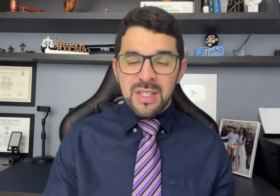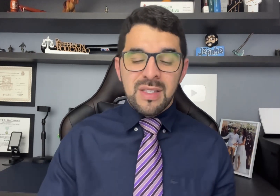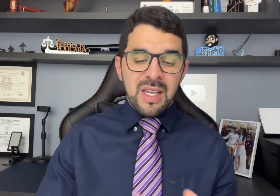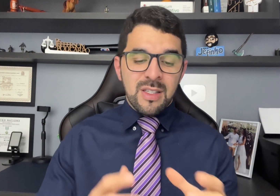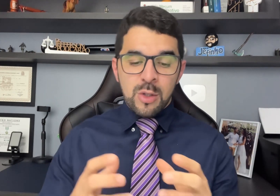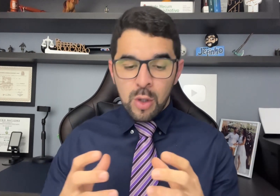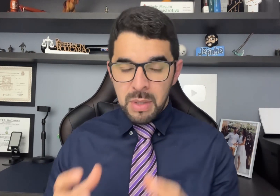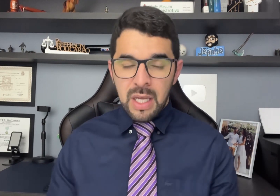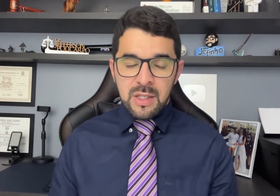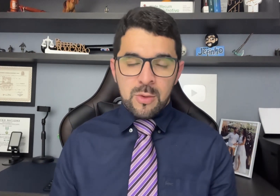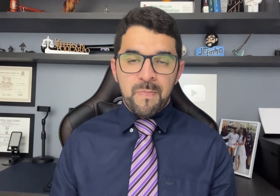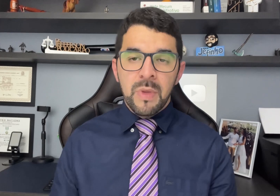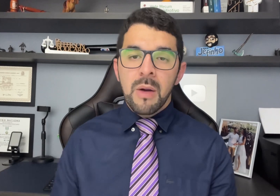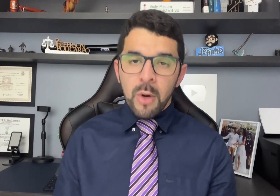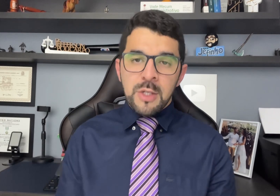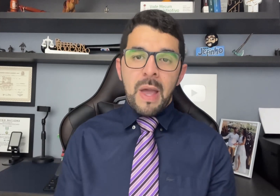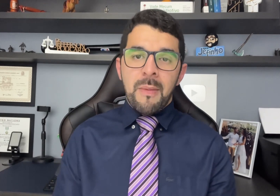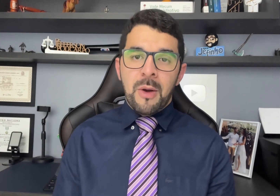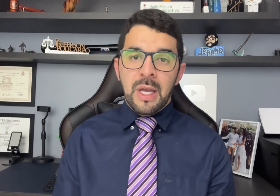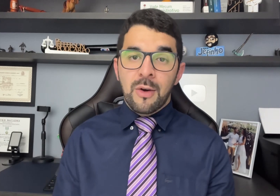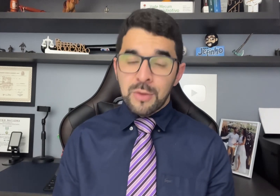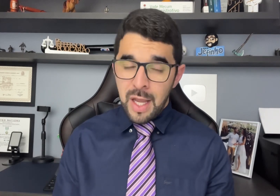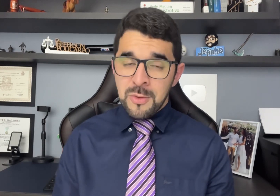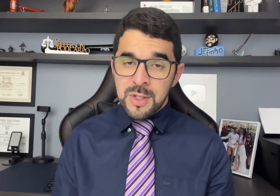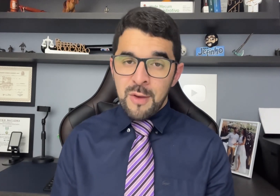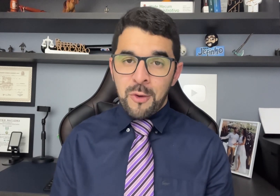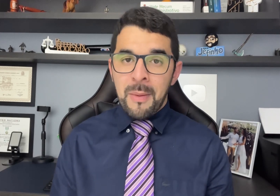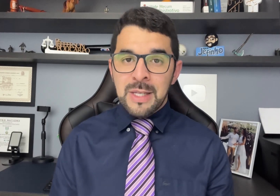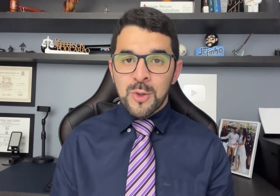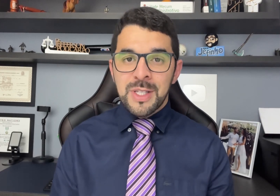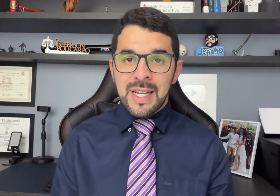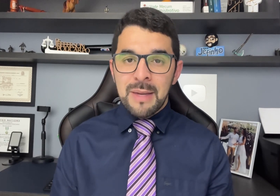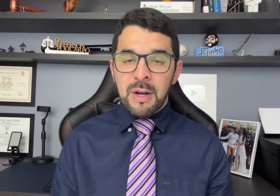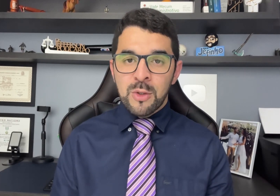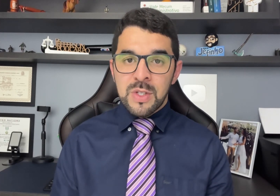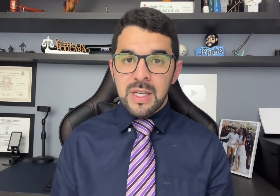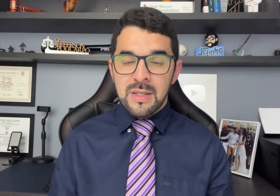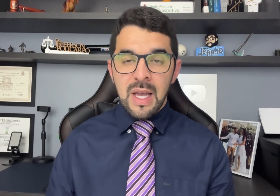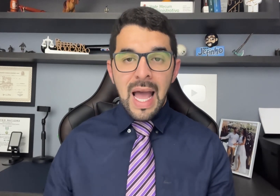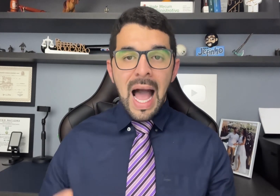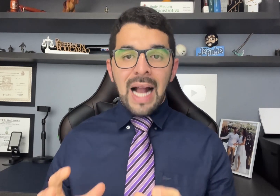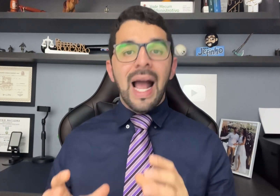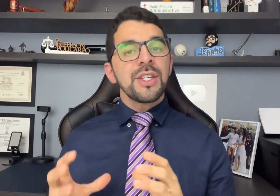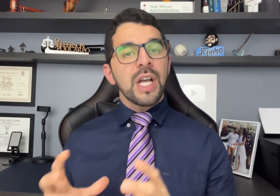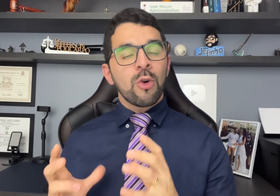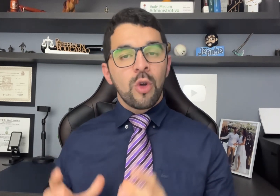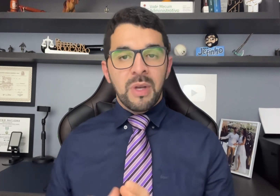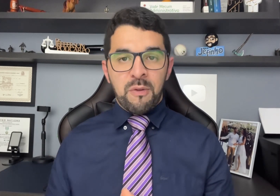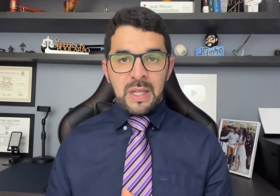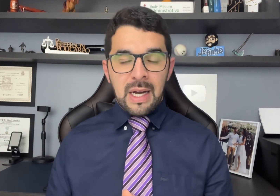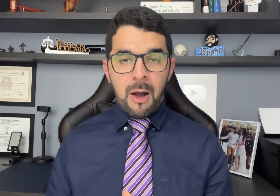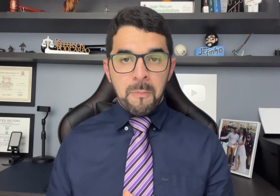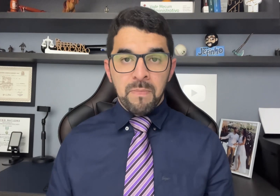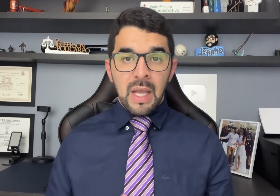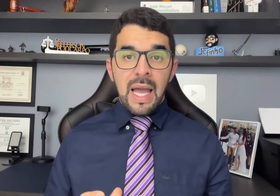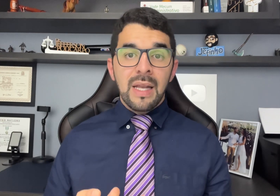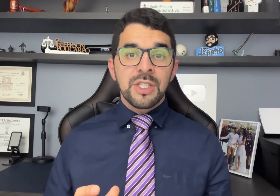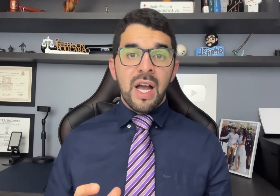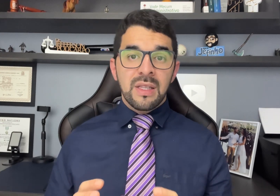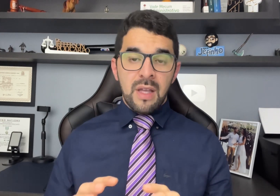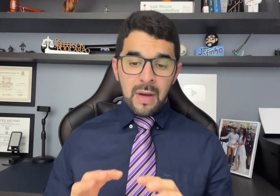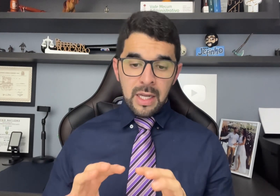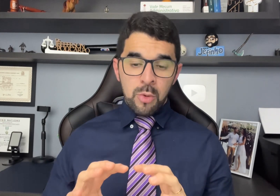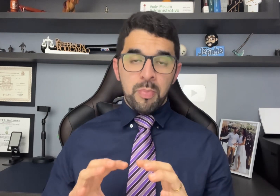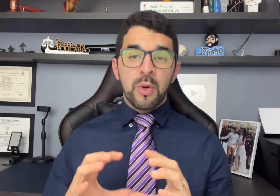a dizer sobre isso? Pois bem, meu amigo, eu tenho sim informações aqui para vocês. A Caixa Econômica Federal, ela